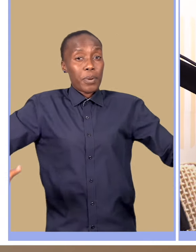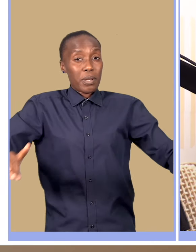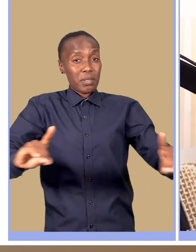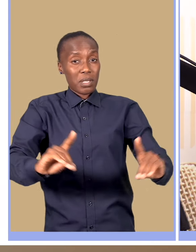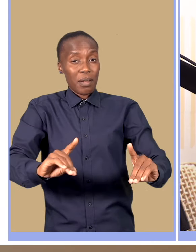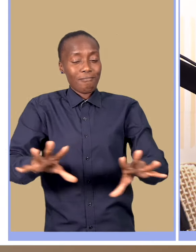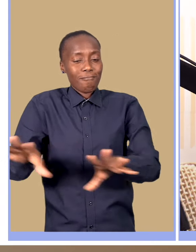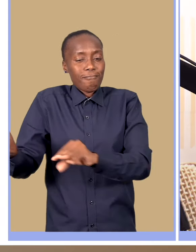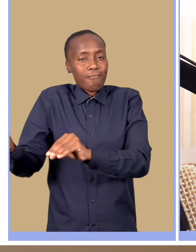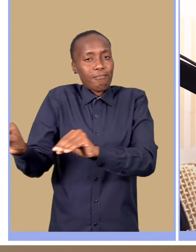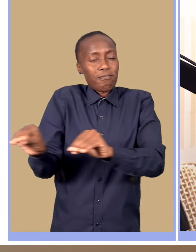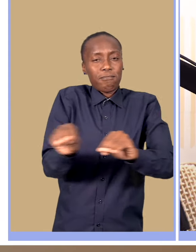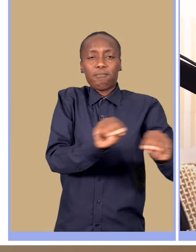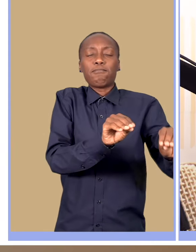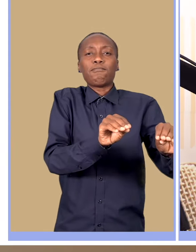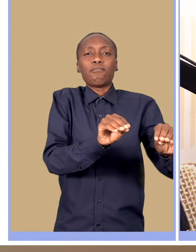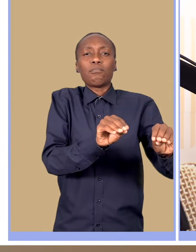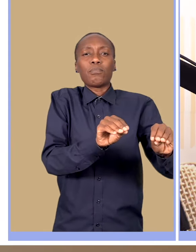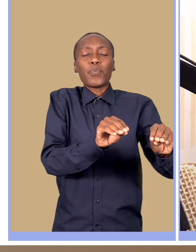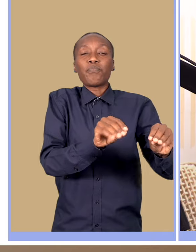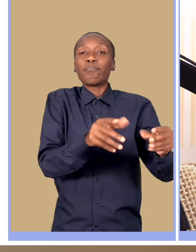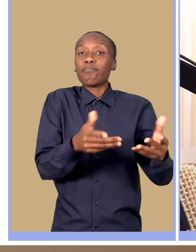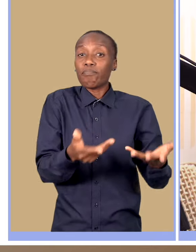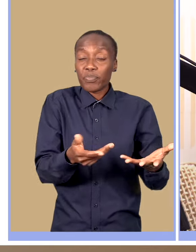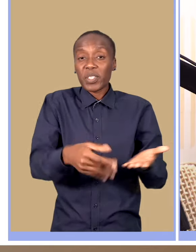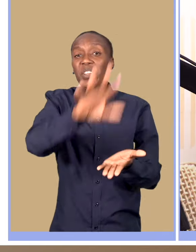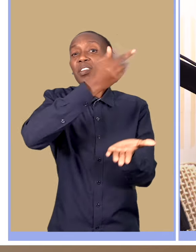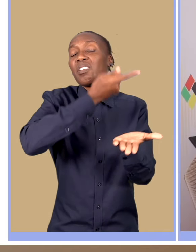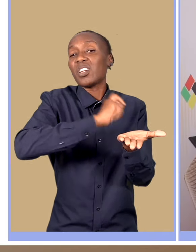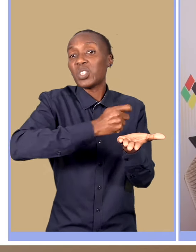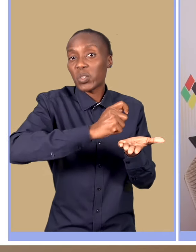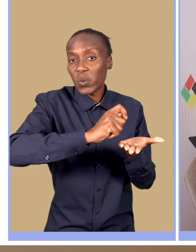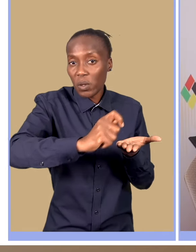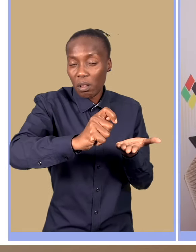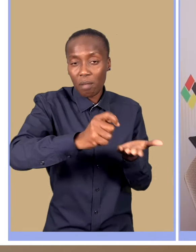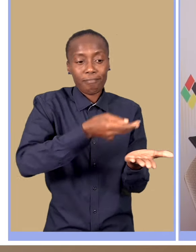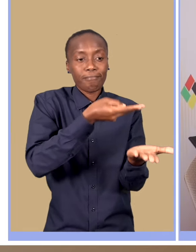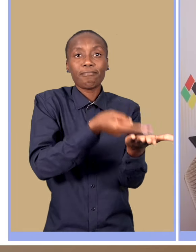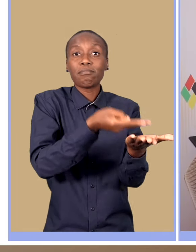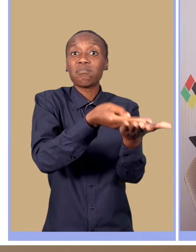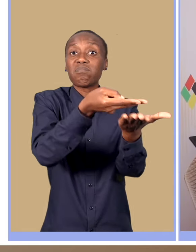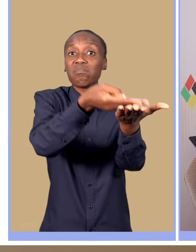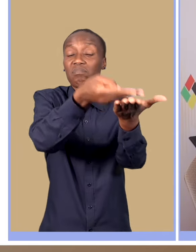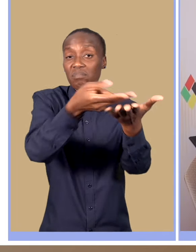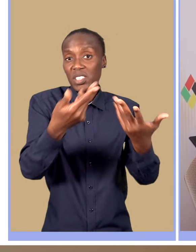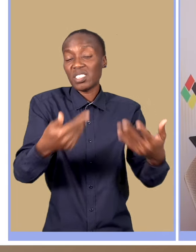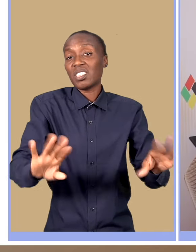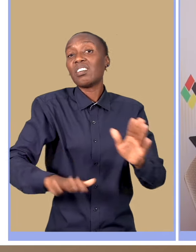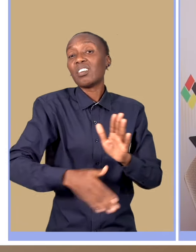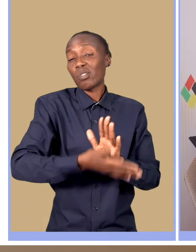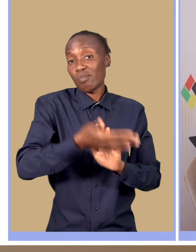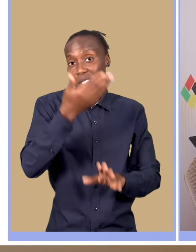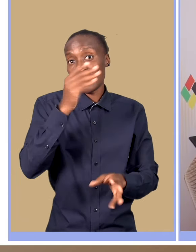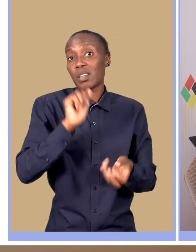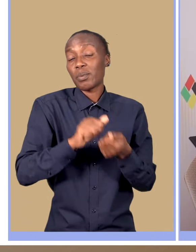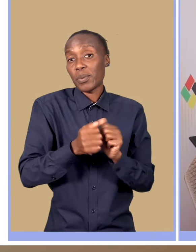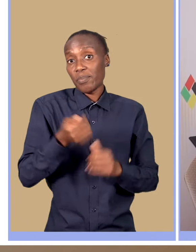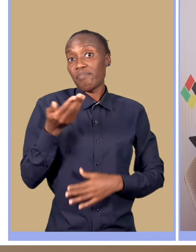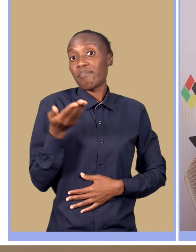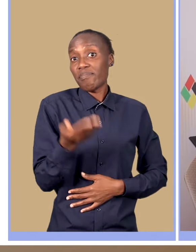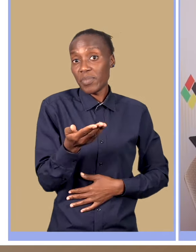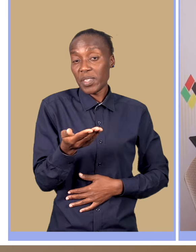as populações reassentadas conforme o nosso costume em escolas, não é? Já vira quase que um costume